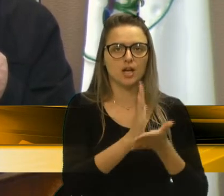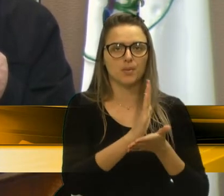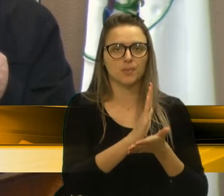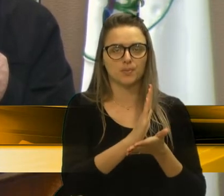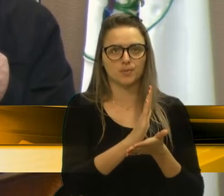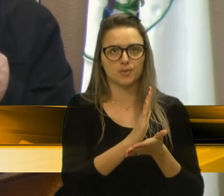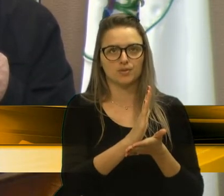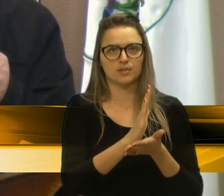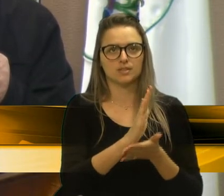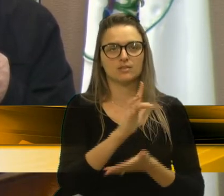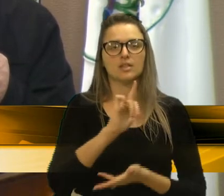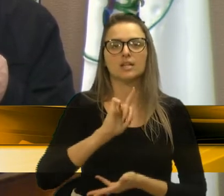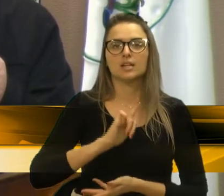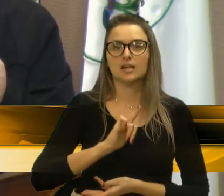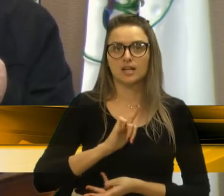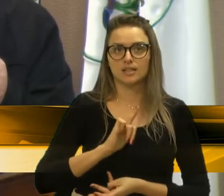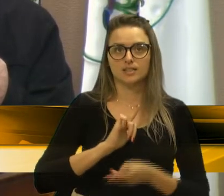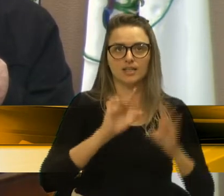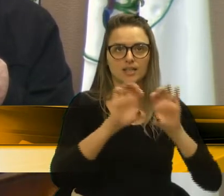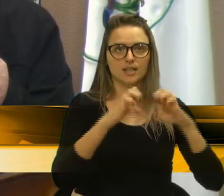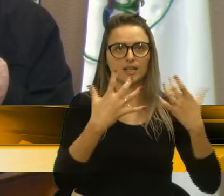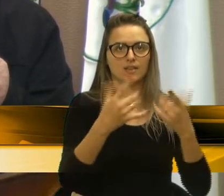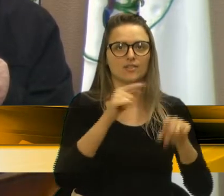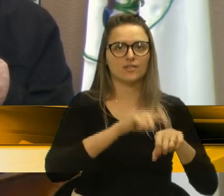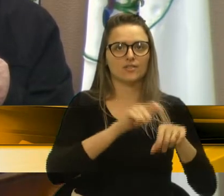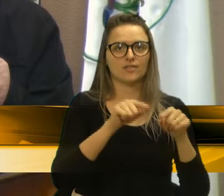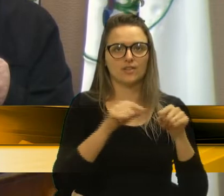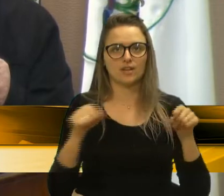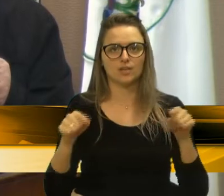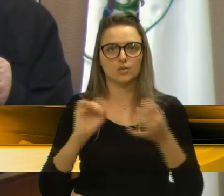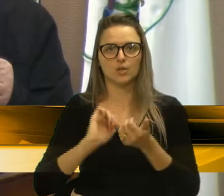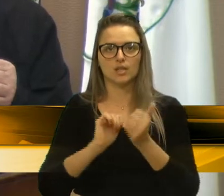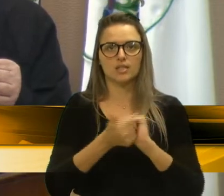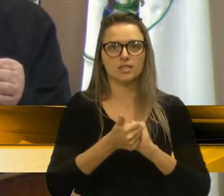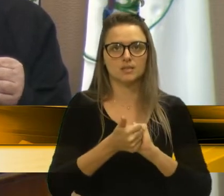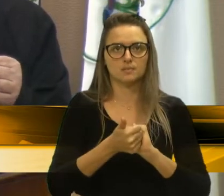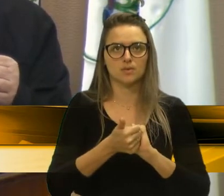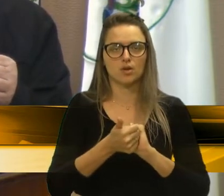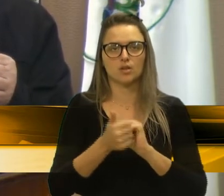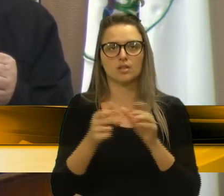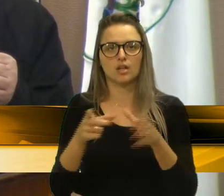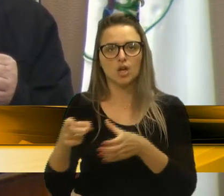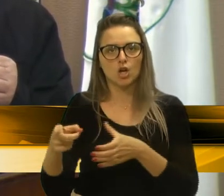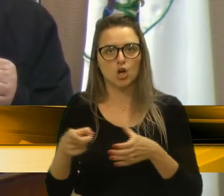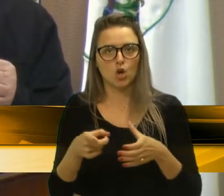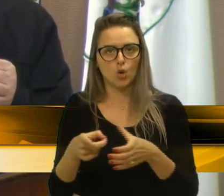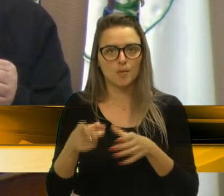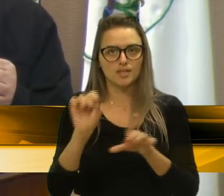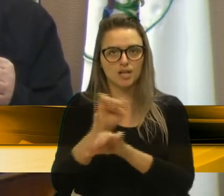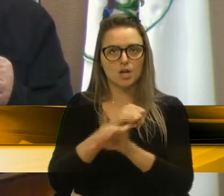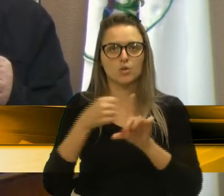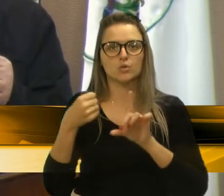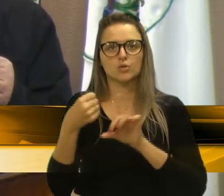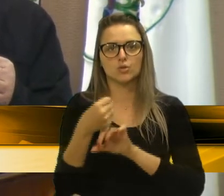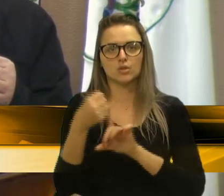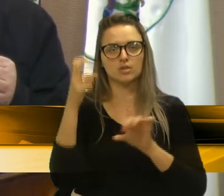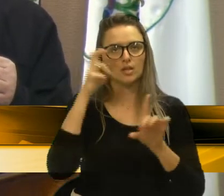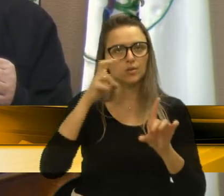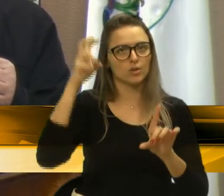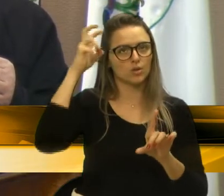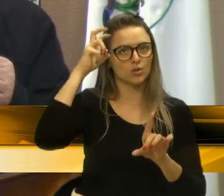aí entra eventos temporários, esportivos, comerciais, sociais e